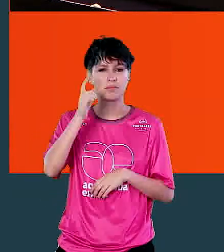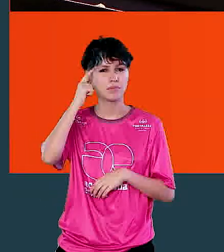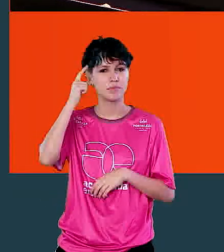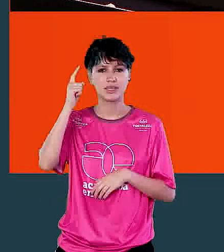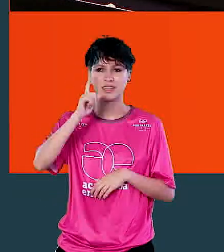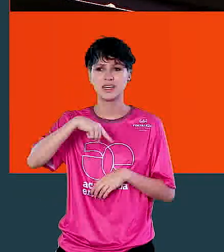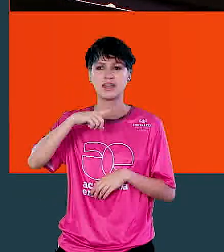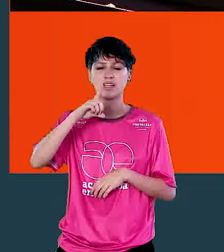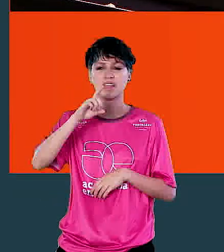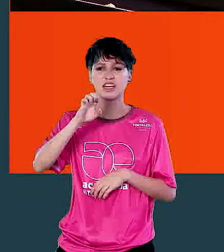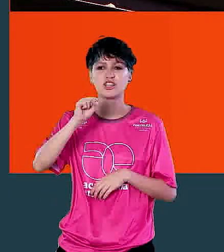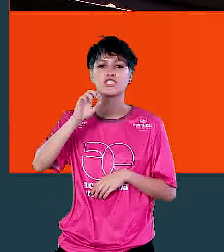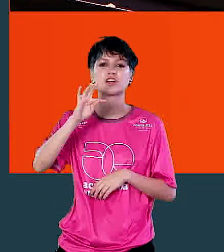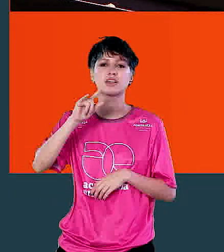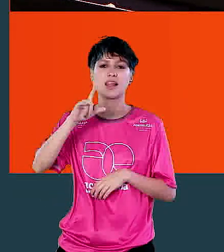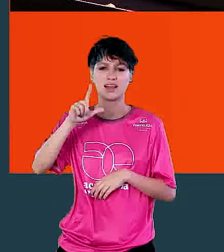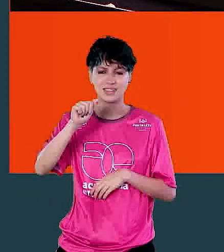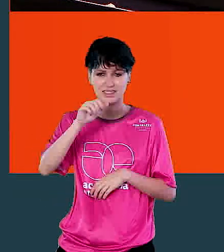Olha a questão 7.